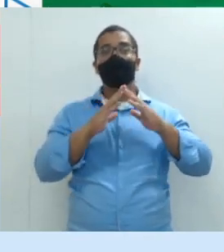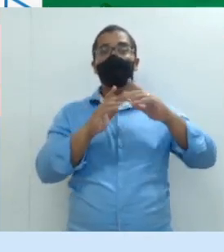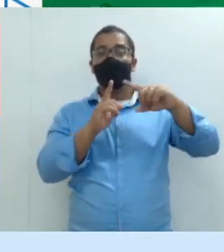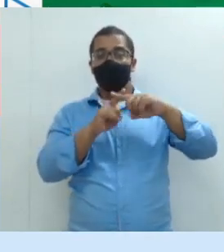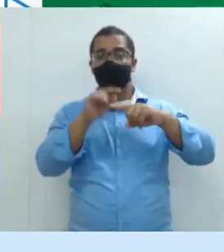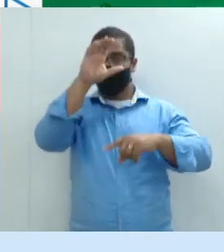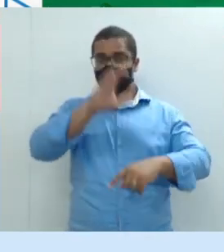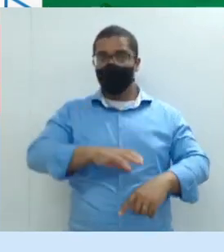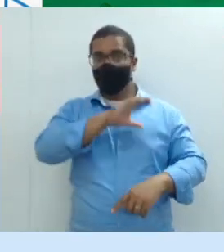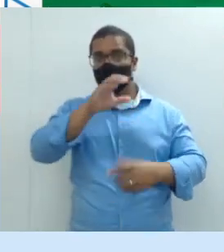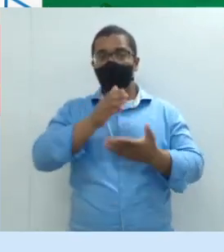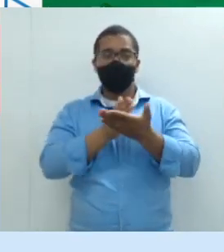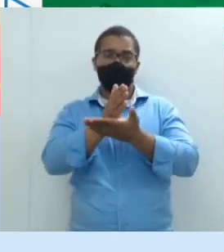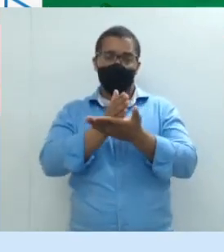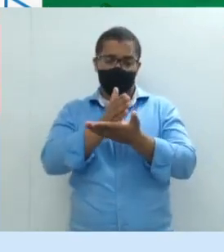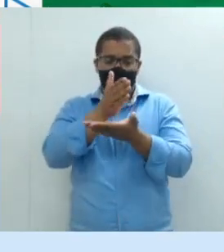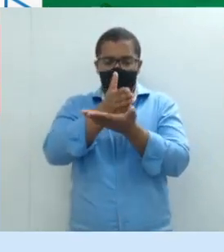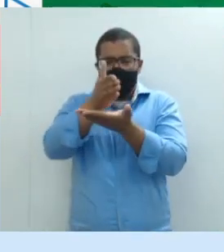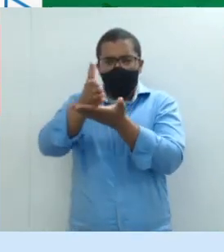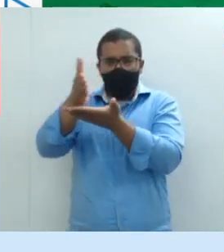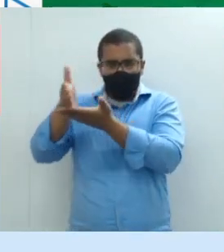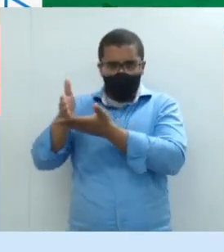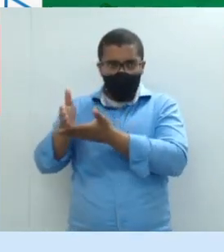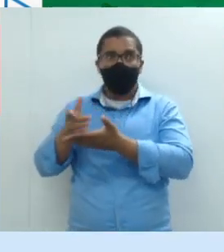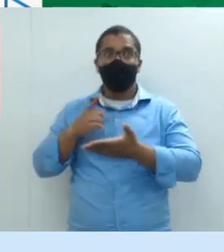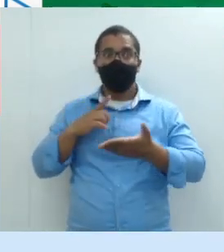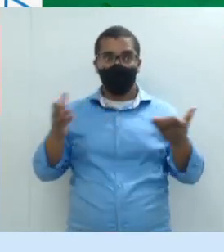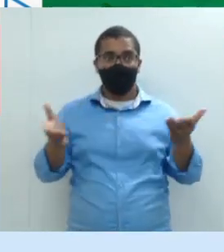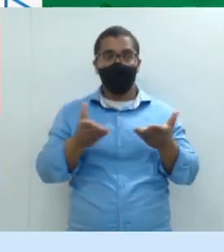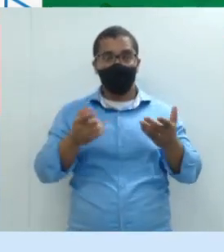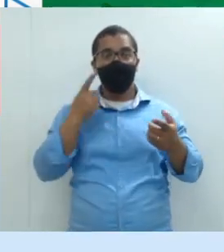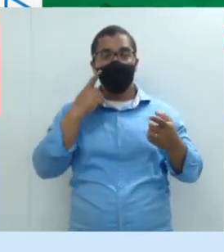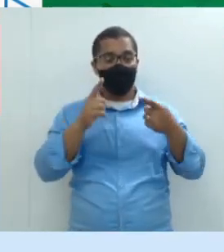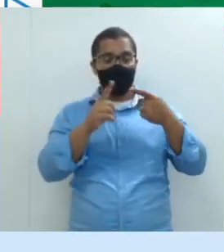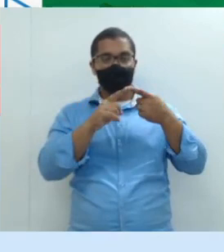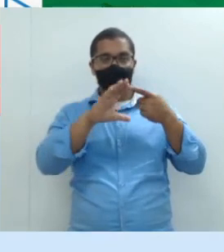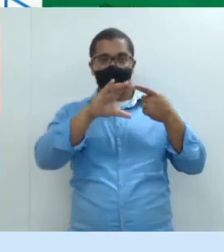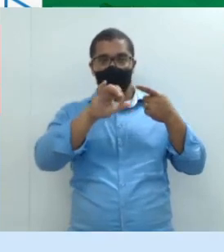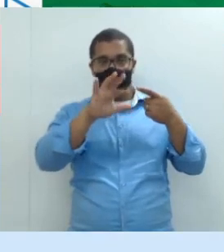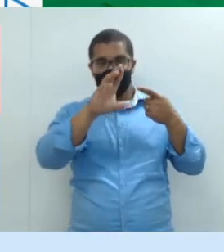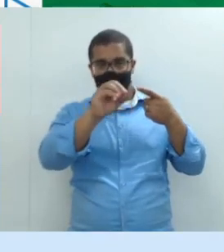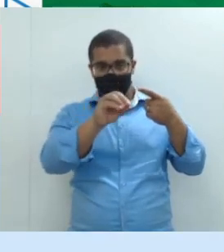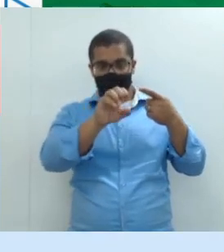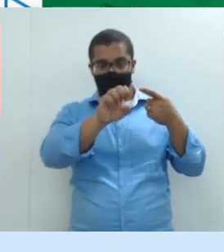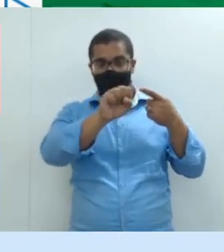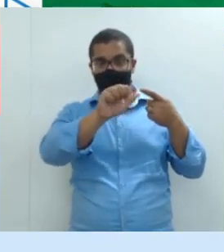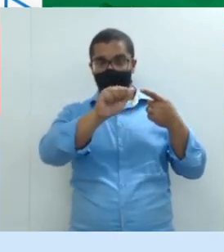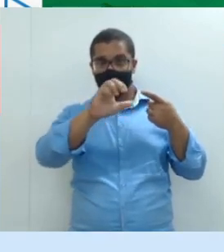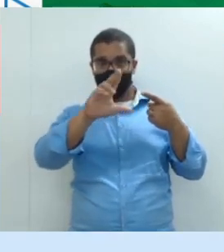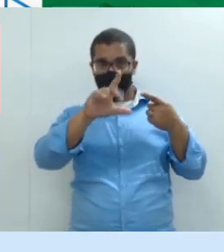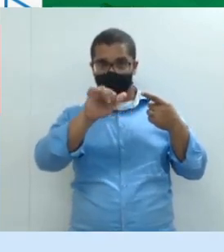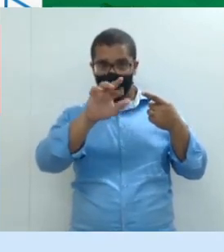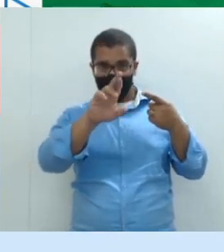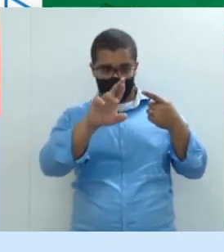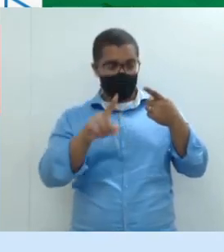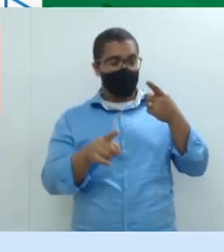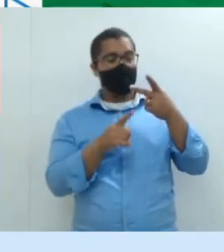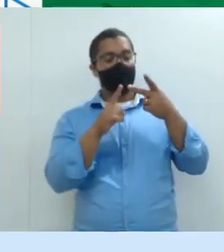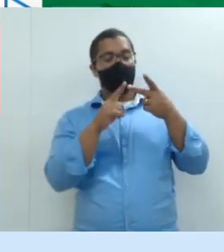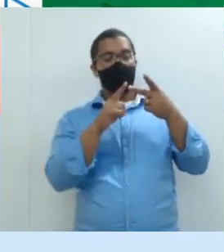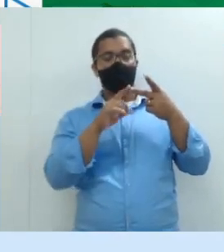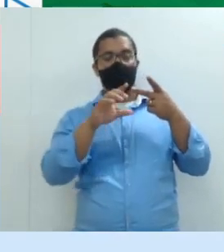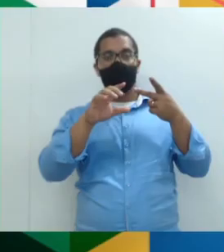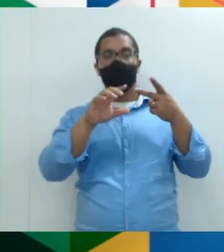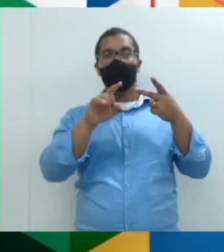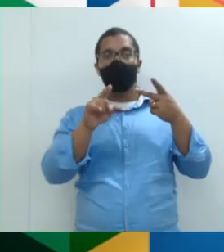aí a subdivisão, como eu mencionei, entre então agora nitidamente o clero secular e o clero regular. Esse clero secular, como eu